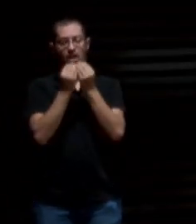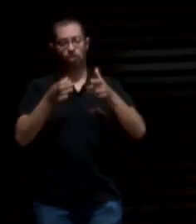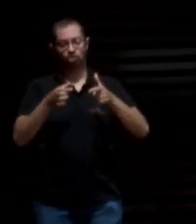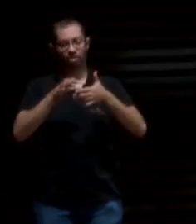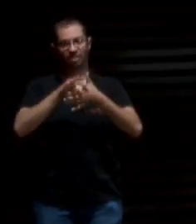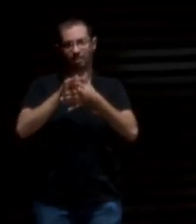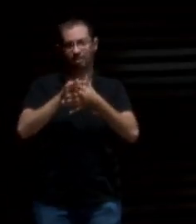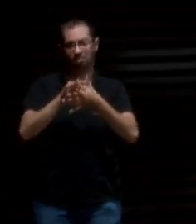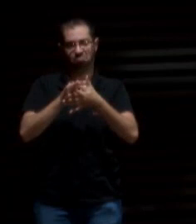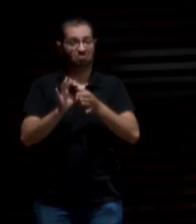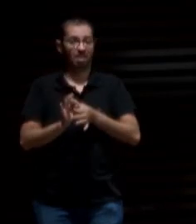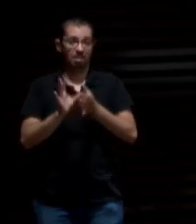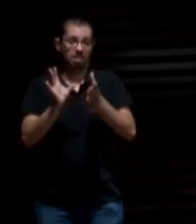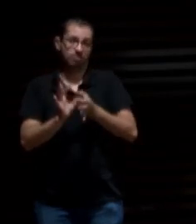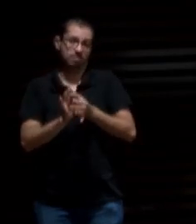acontece.